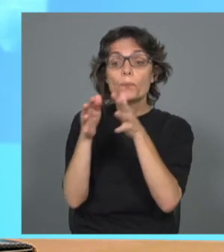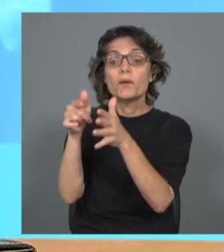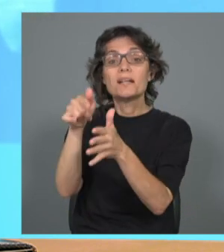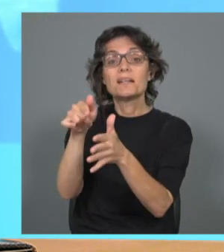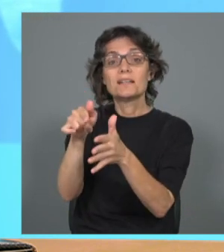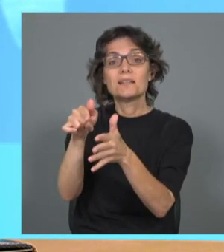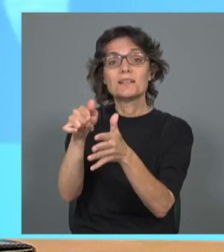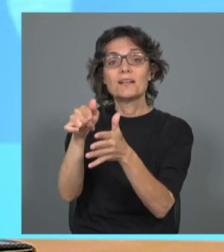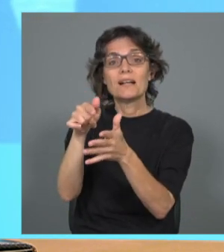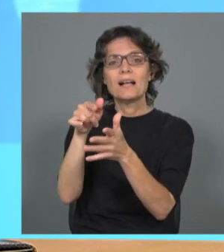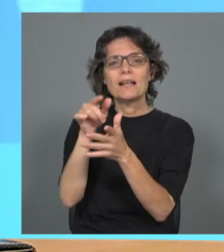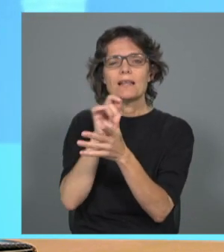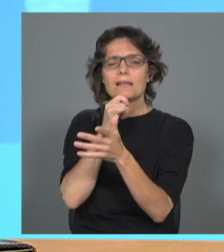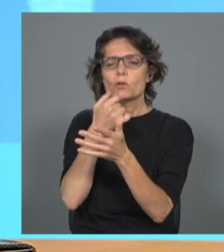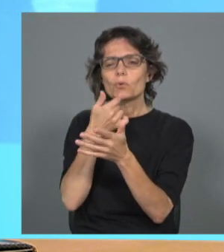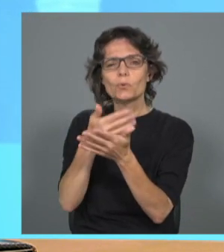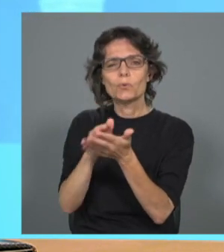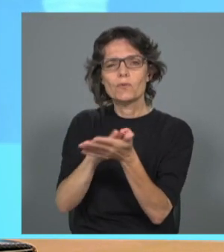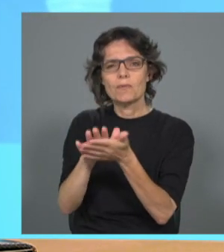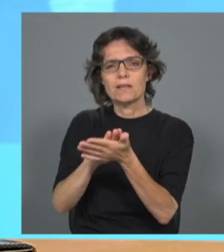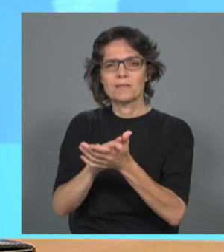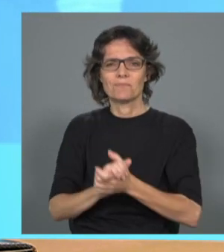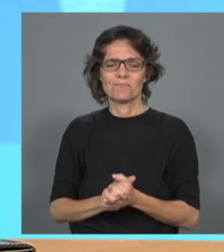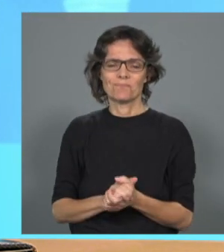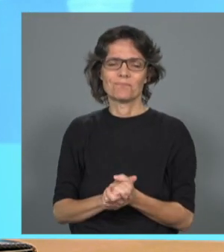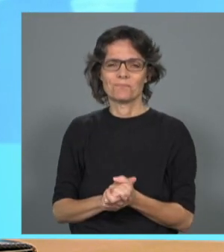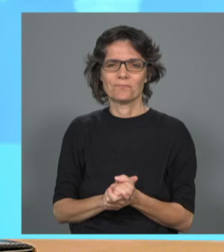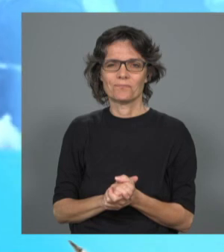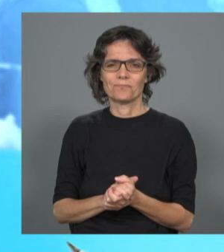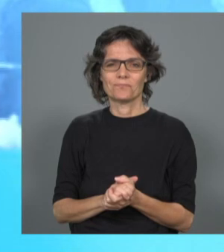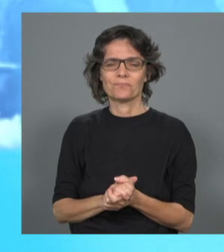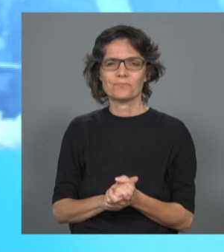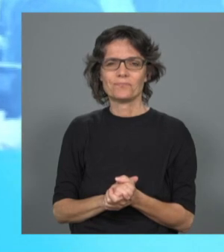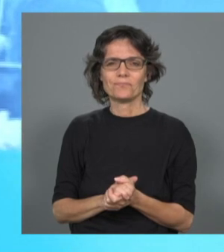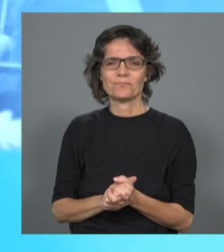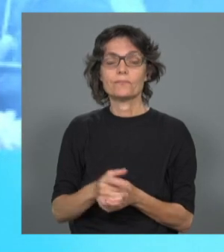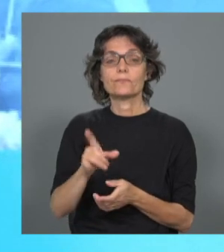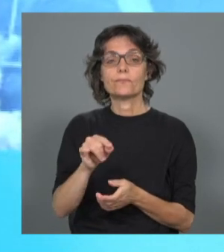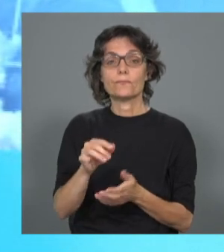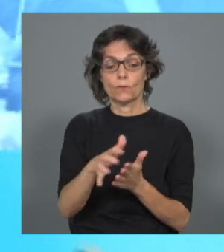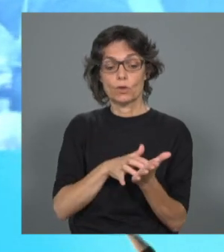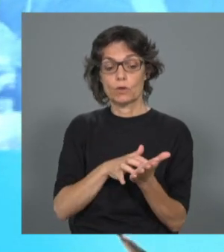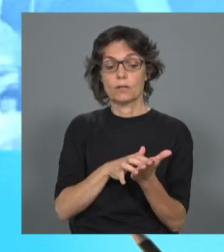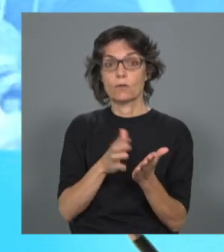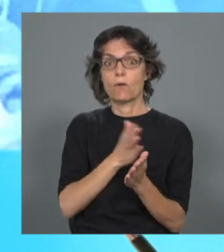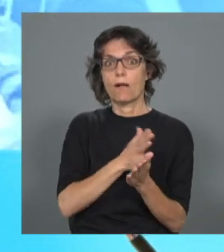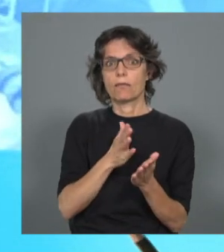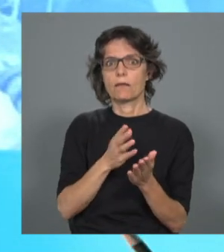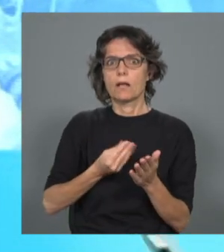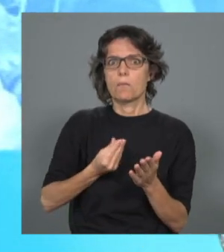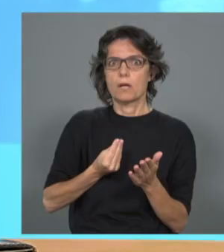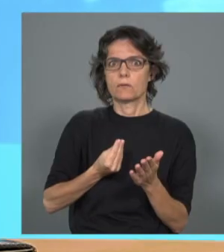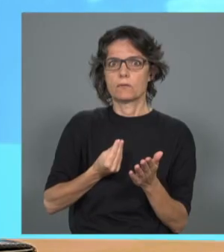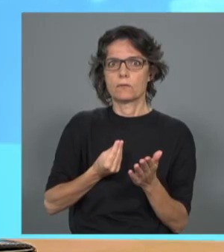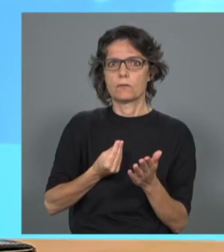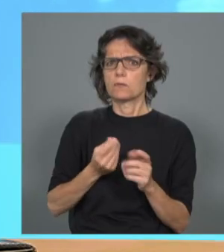facto o segredo de todas estas coisas. O texto começa por descrever uma situação de medo. Porquê? Sim.